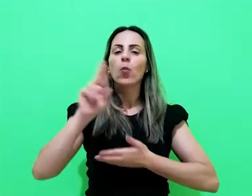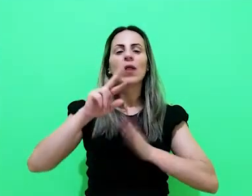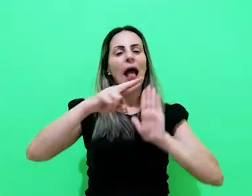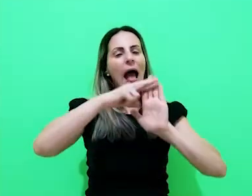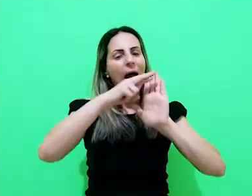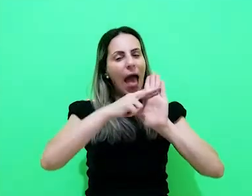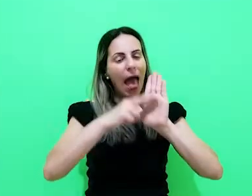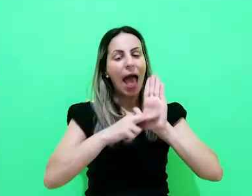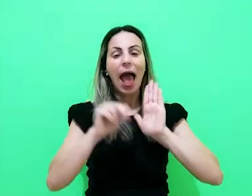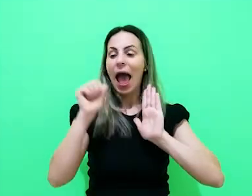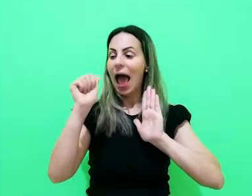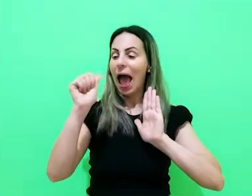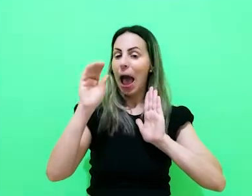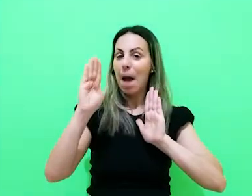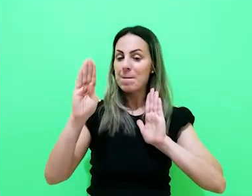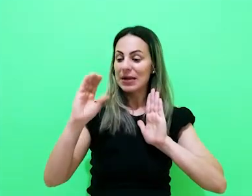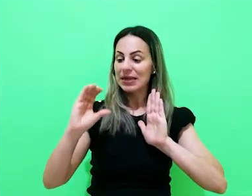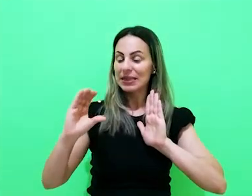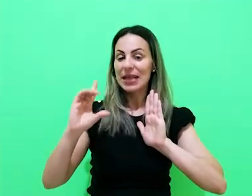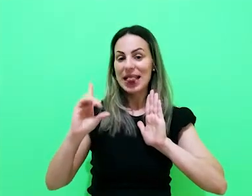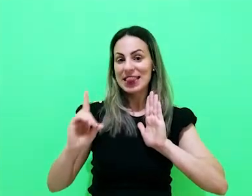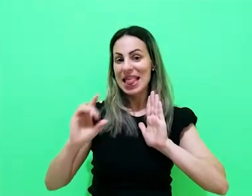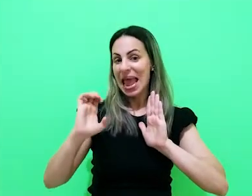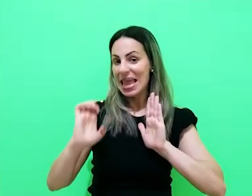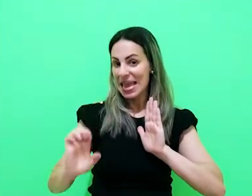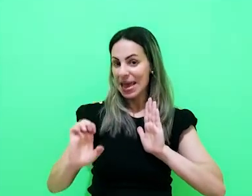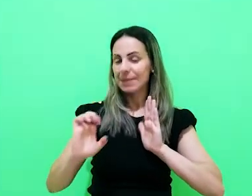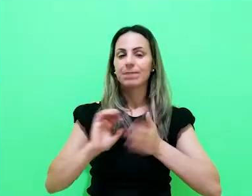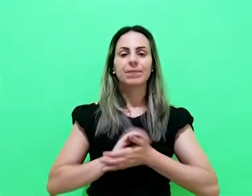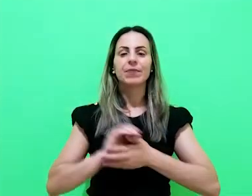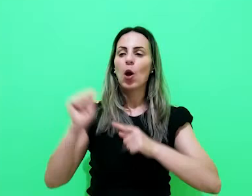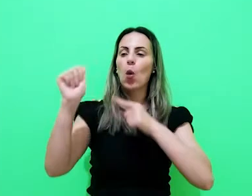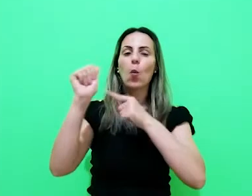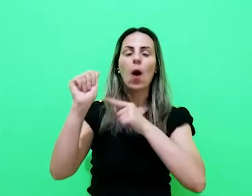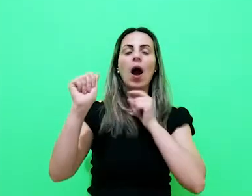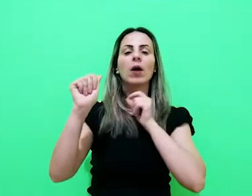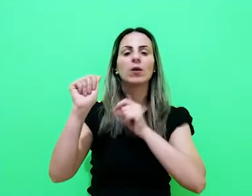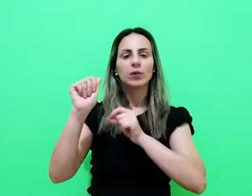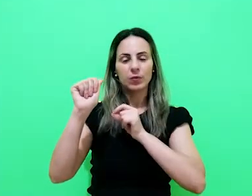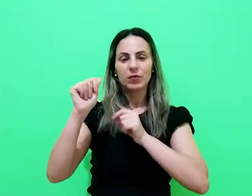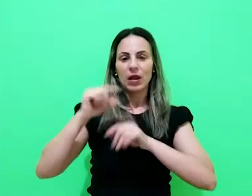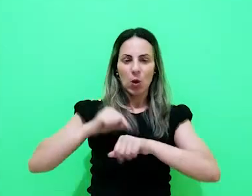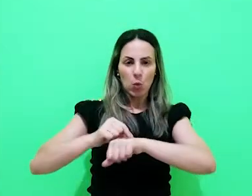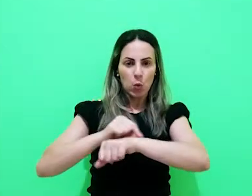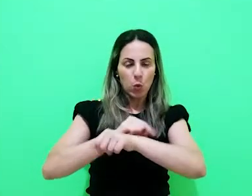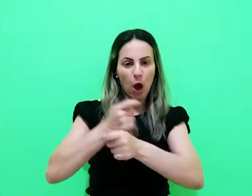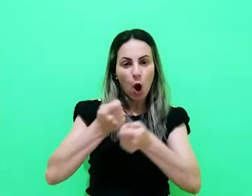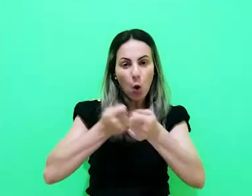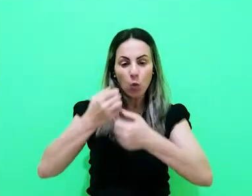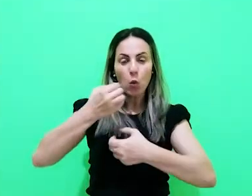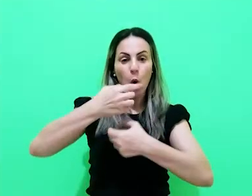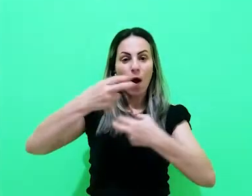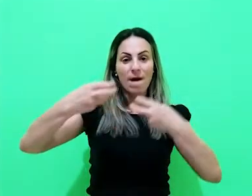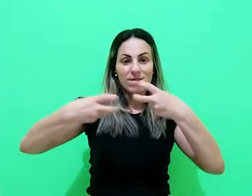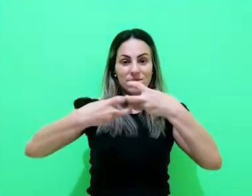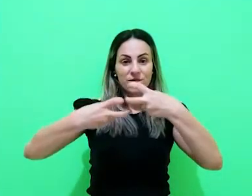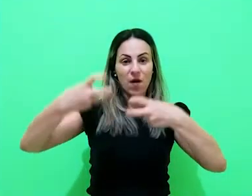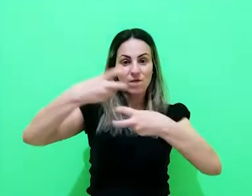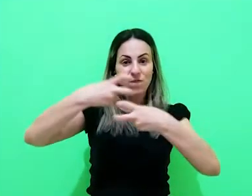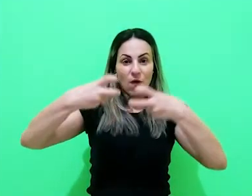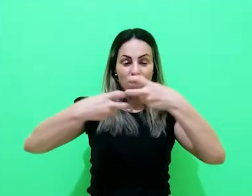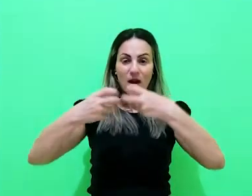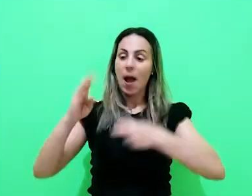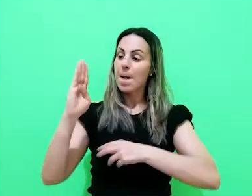regrinha de A, B, C, D e E. Então, o A é a via aérea com controle da coluna cervical, o B